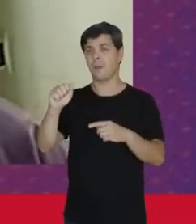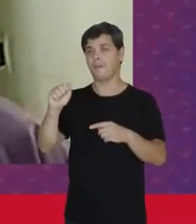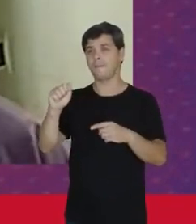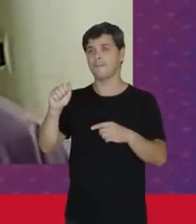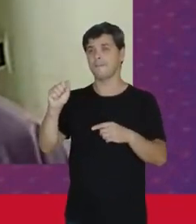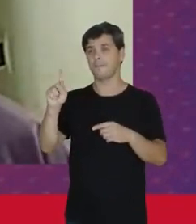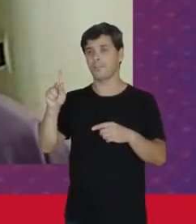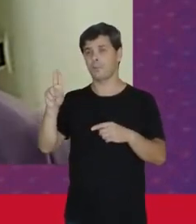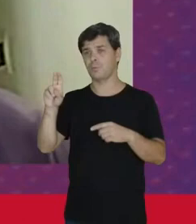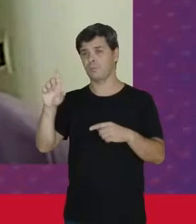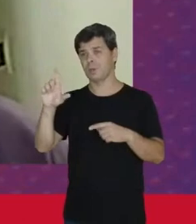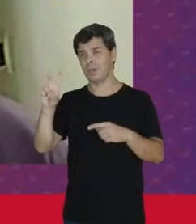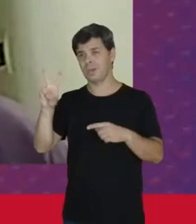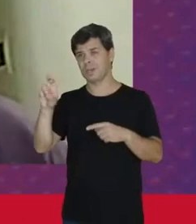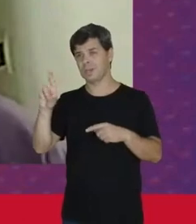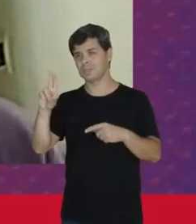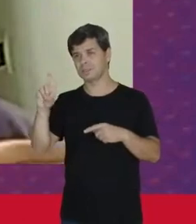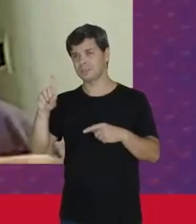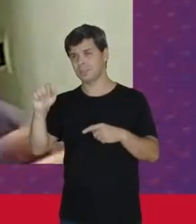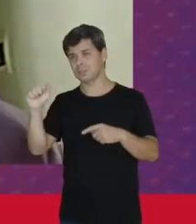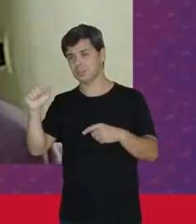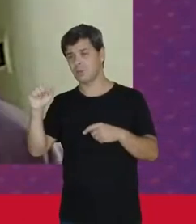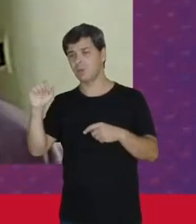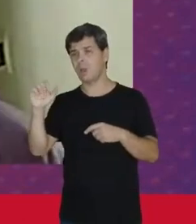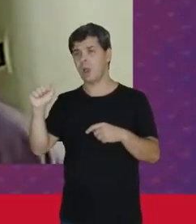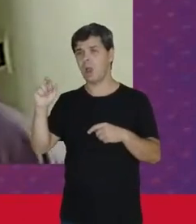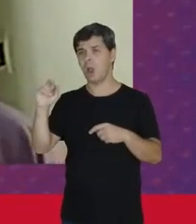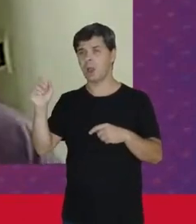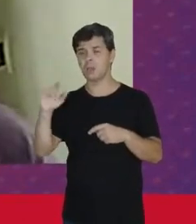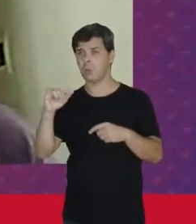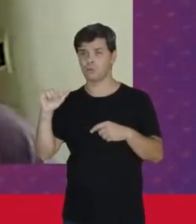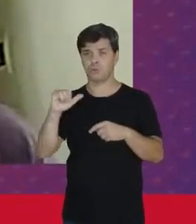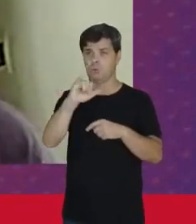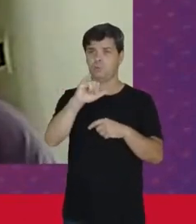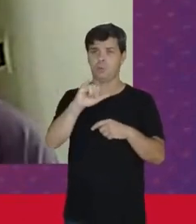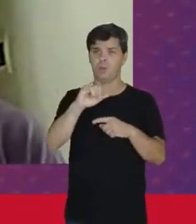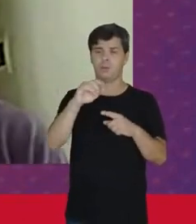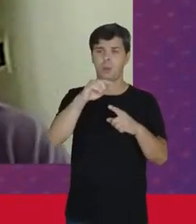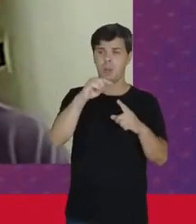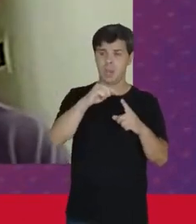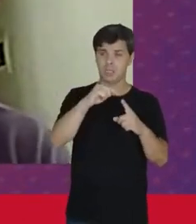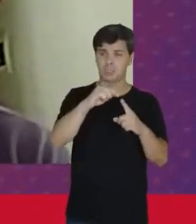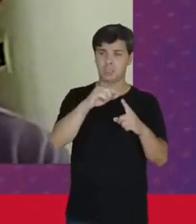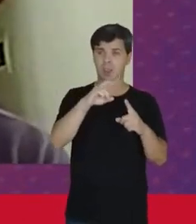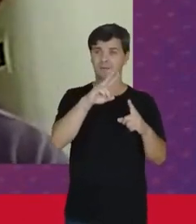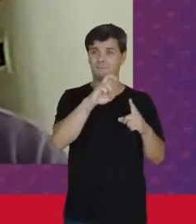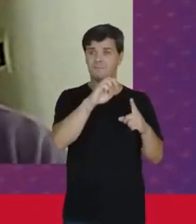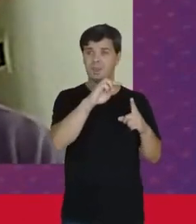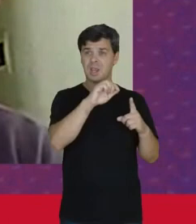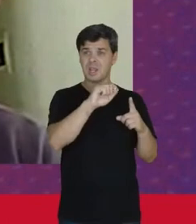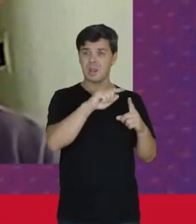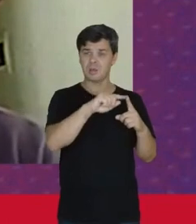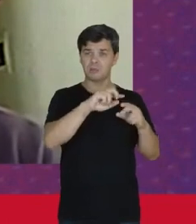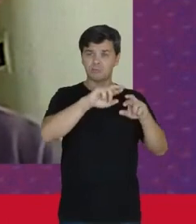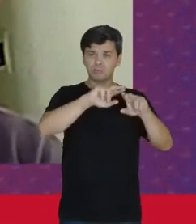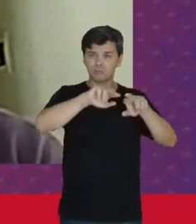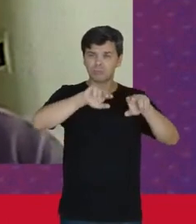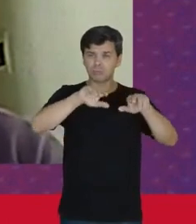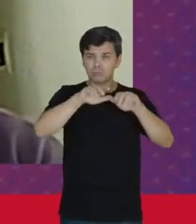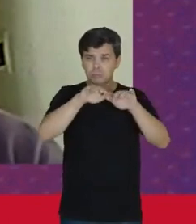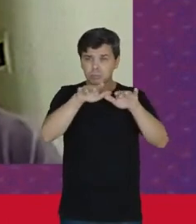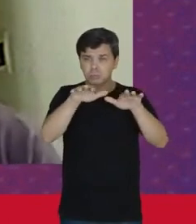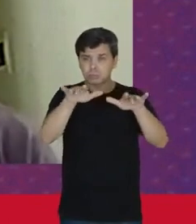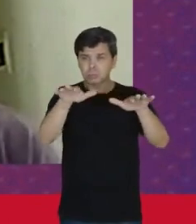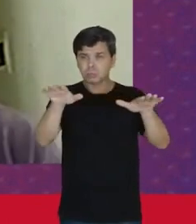aérea, ela não fica somente aonde o avião passa, mas esse veneno, ele se dispersa para vários